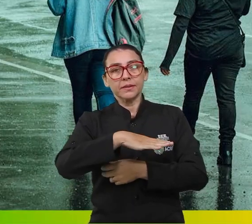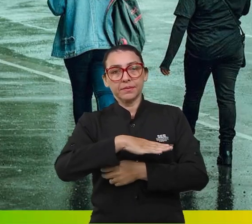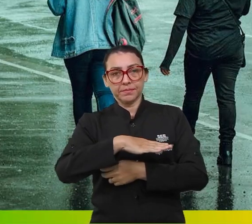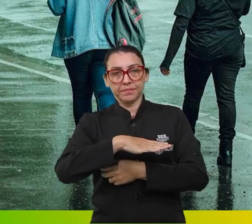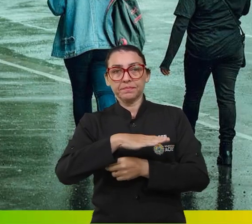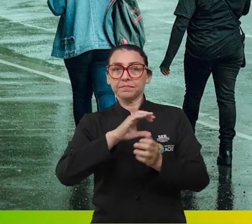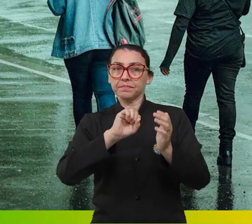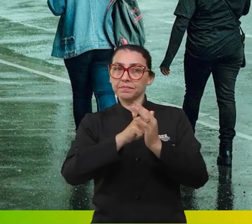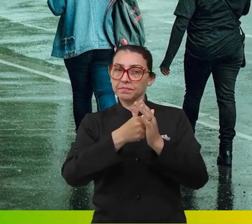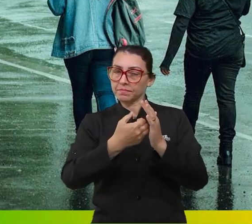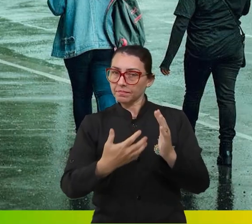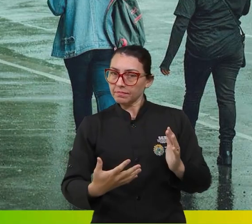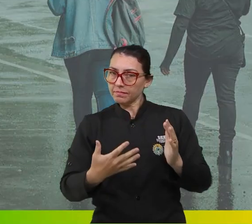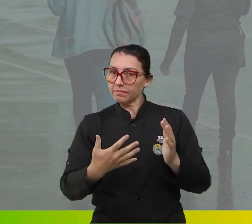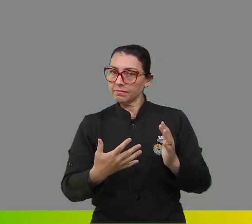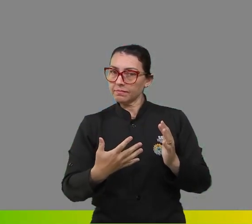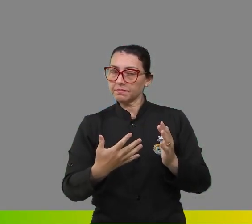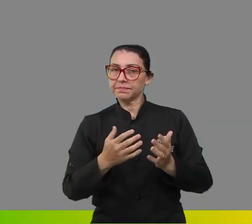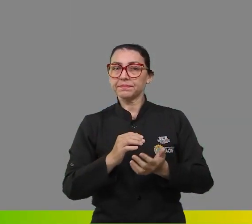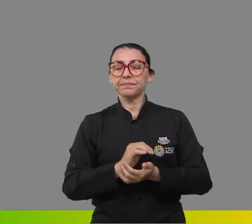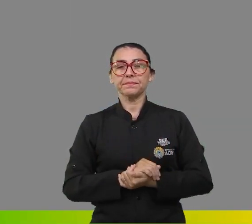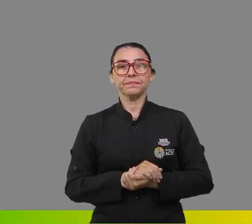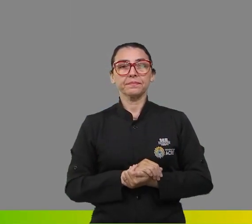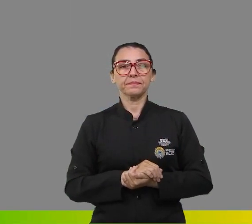uma característica da intervenção.